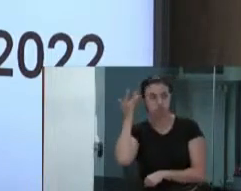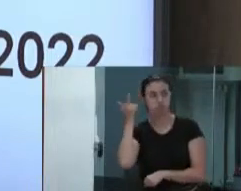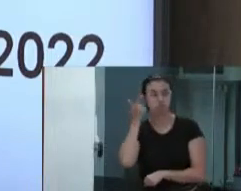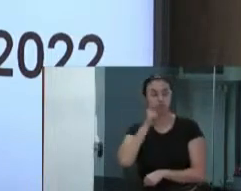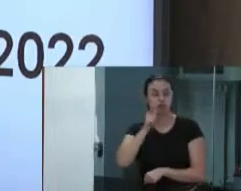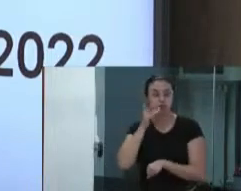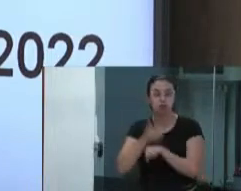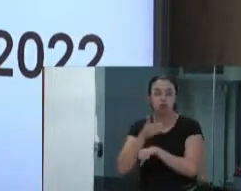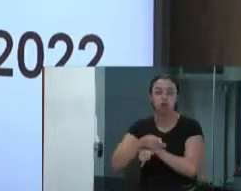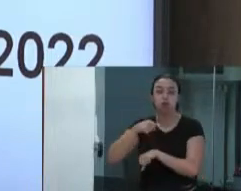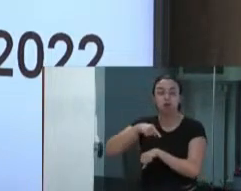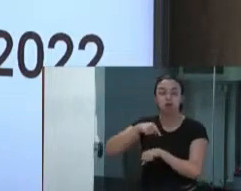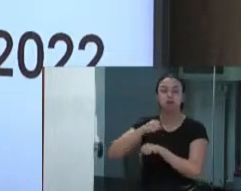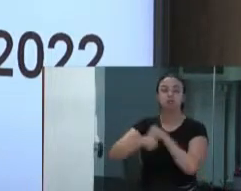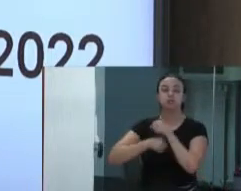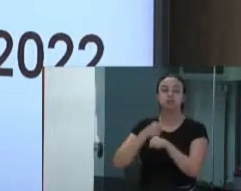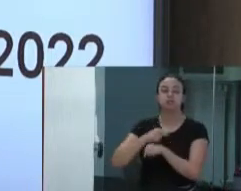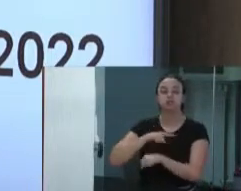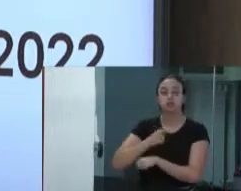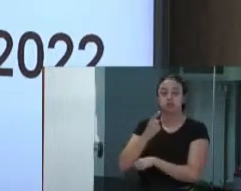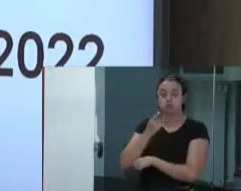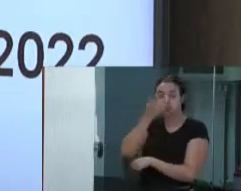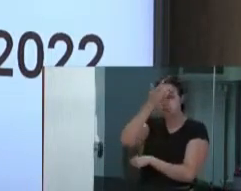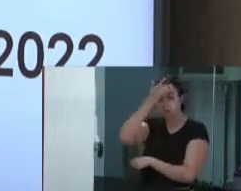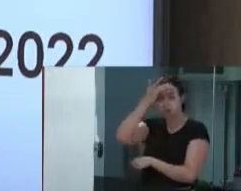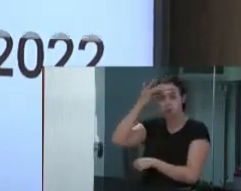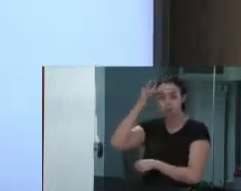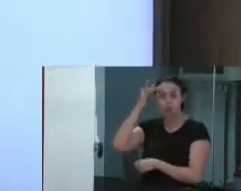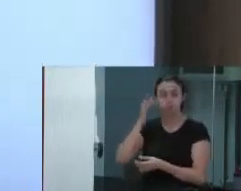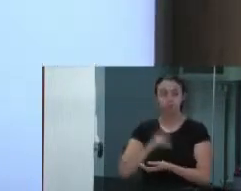ano, primeiro semestre, a gente tinha um inserido nesse serviço.